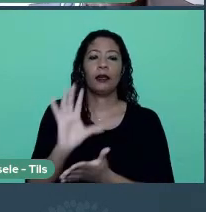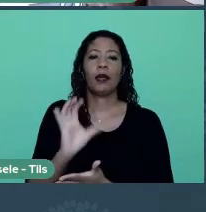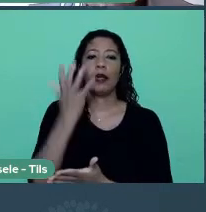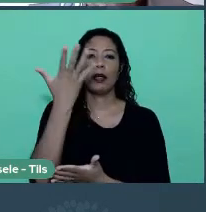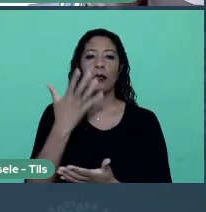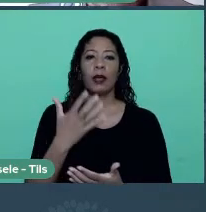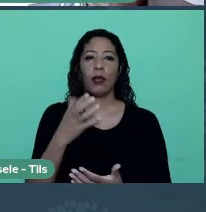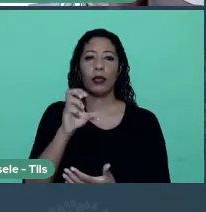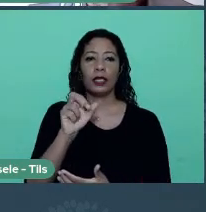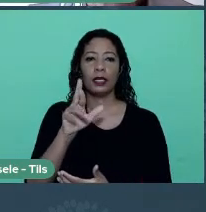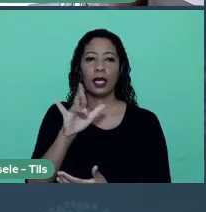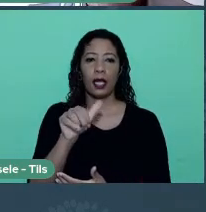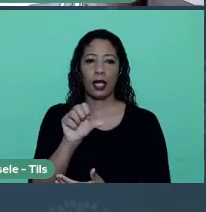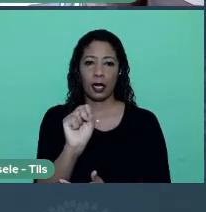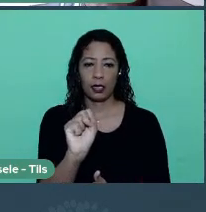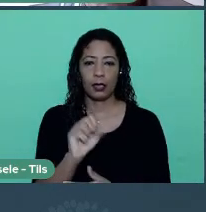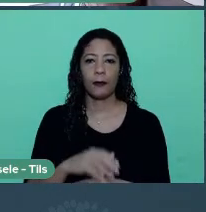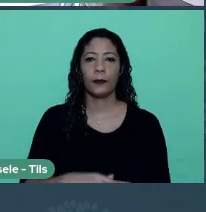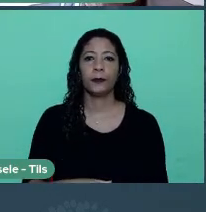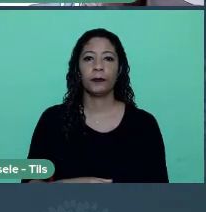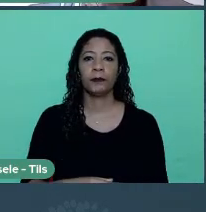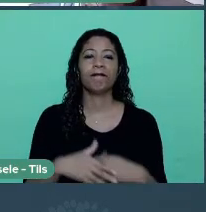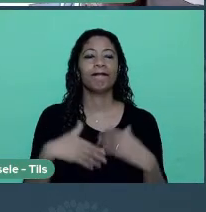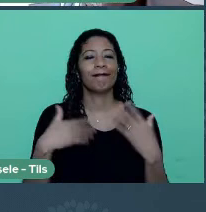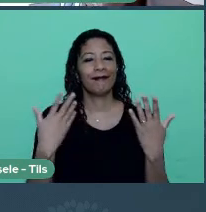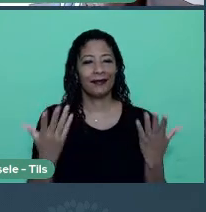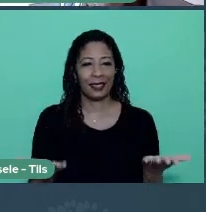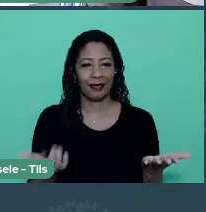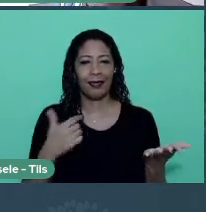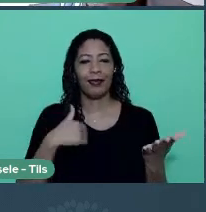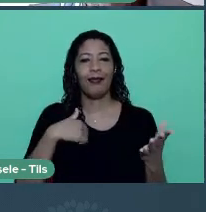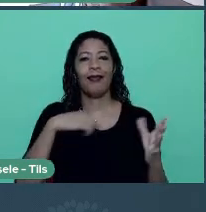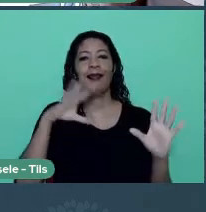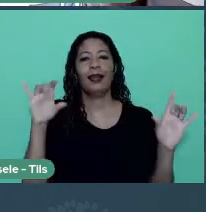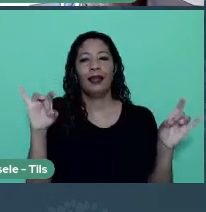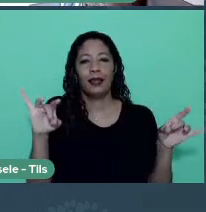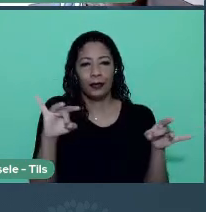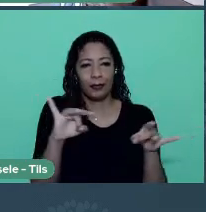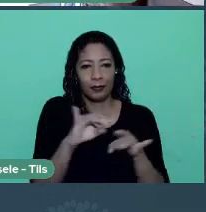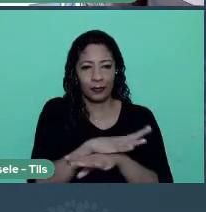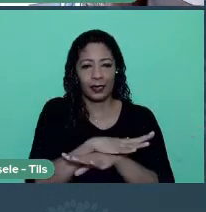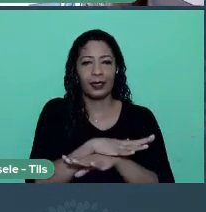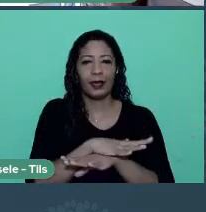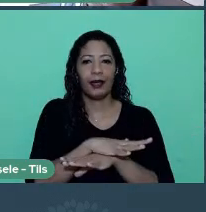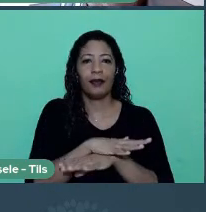forma, eu encerro aqui a exibição